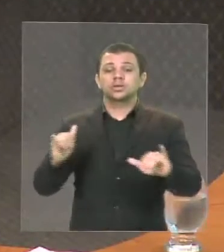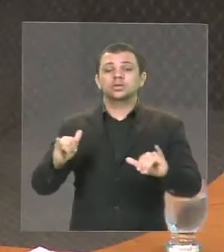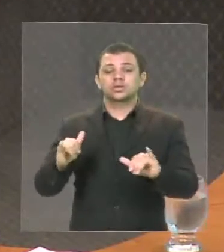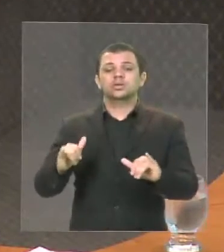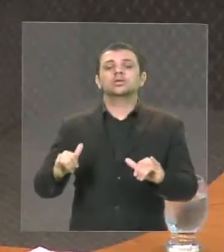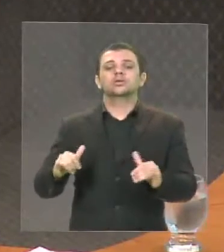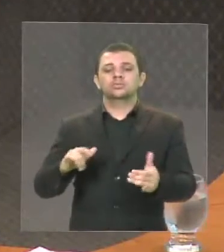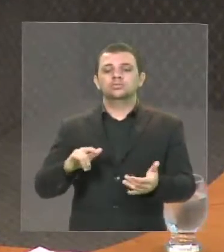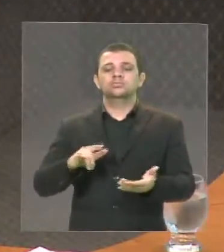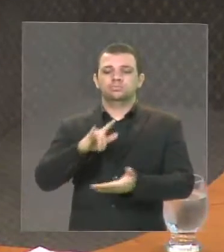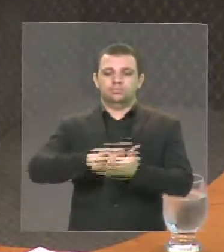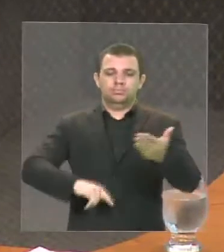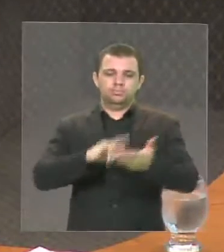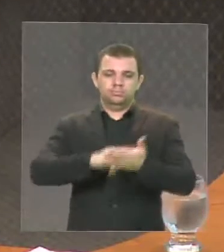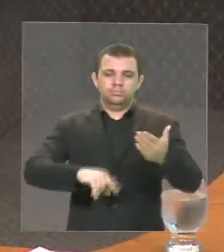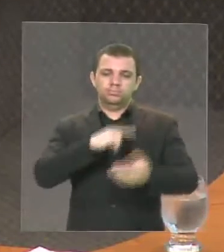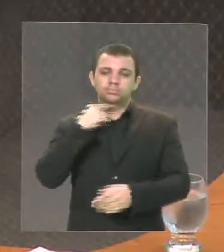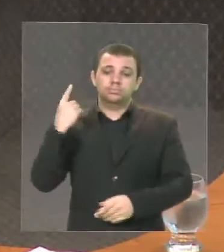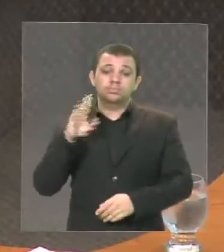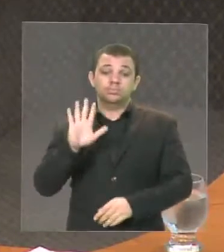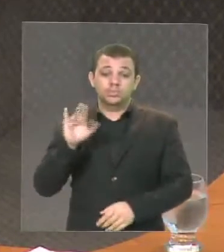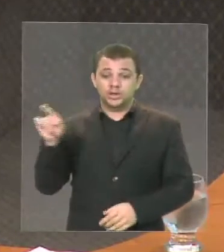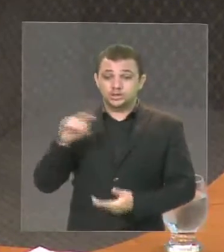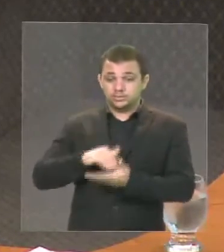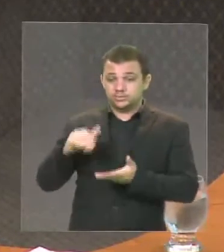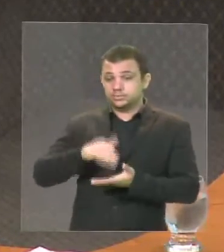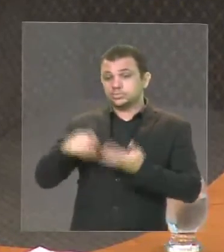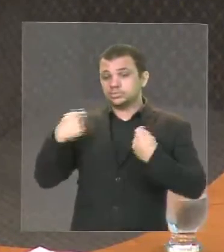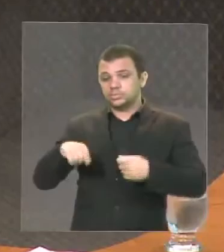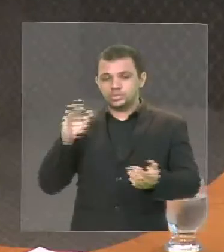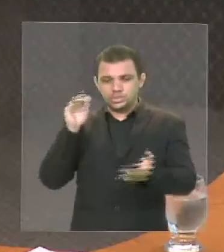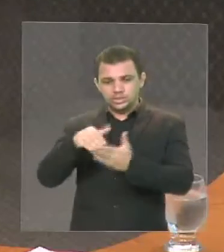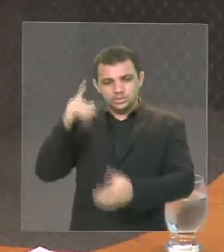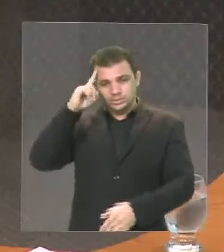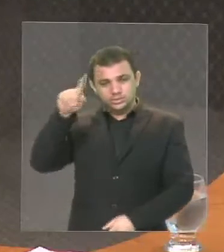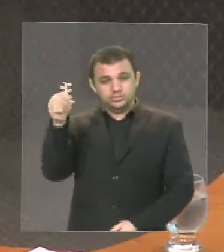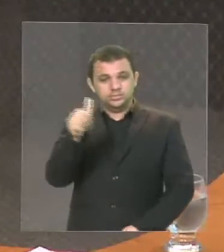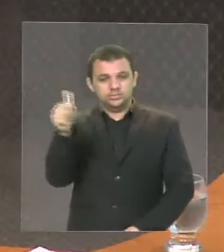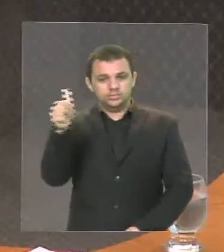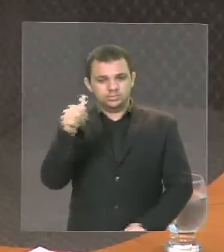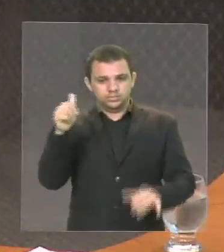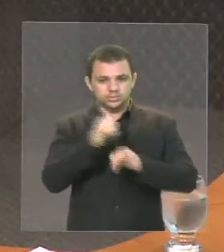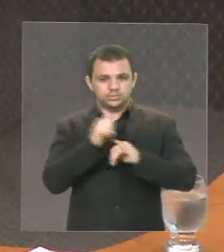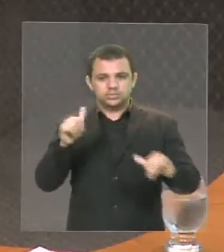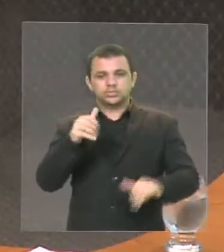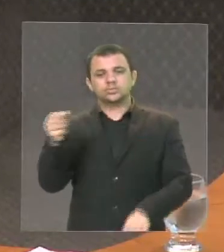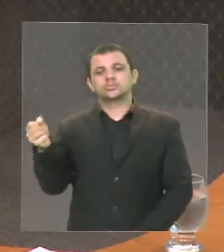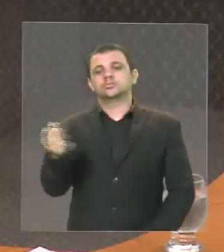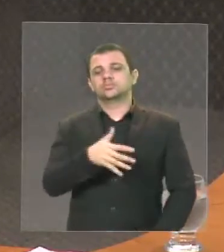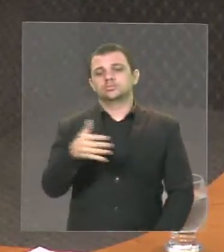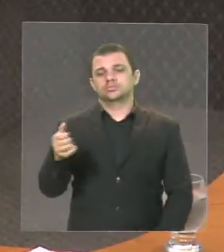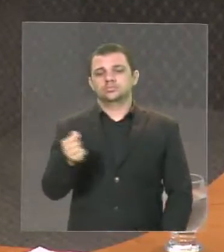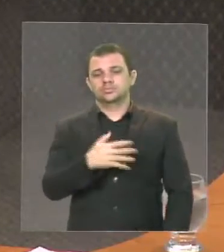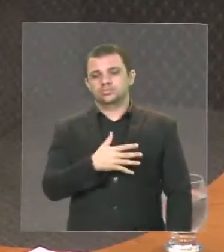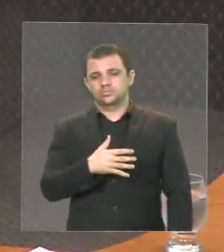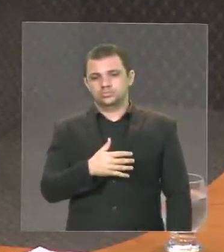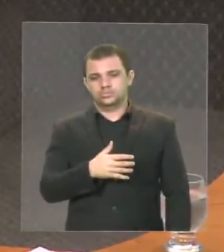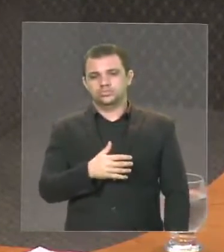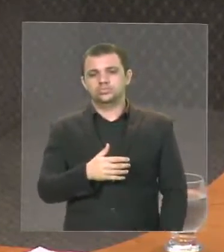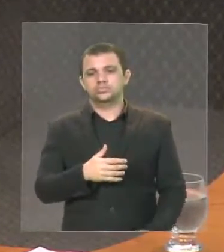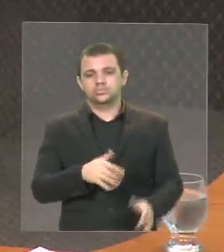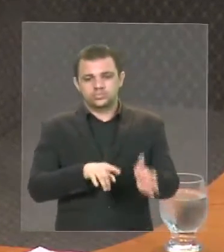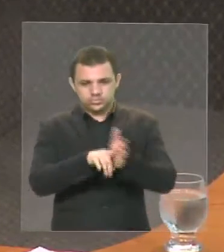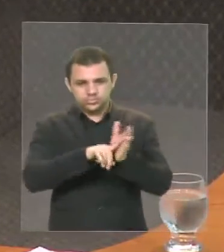para fornecer novas informações para a apuração. O fato é que as mortes ocorreram, há